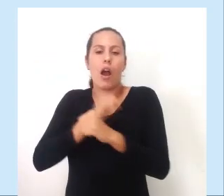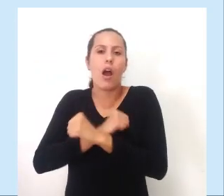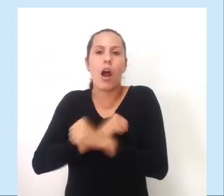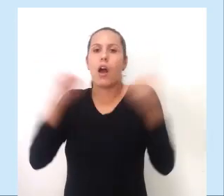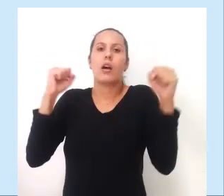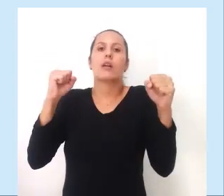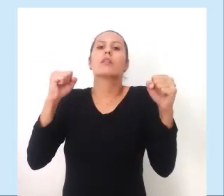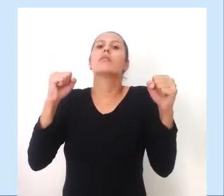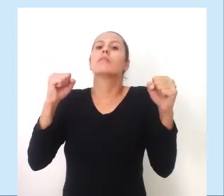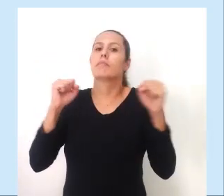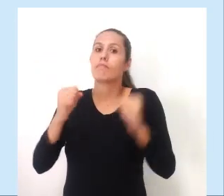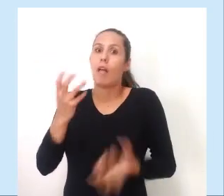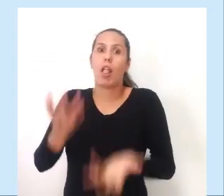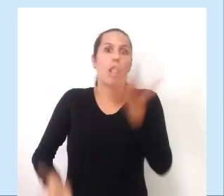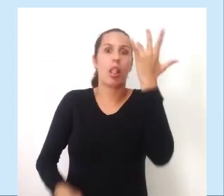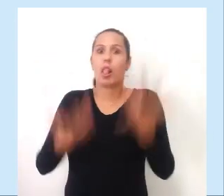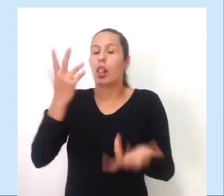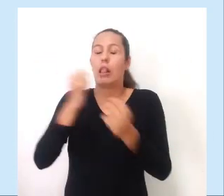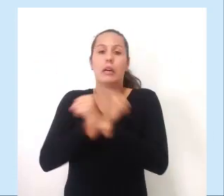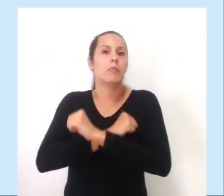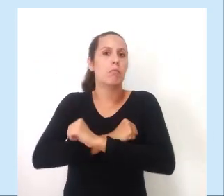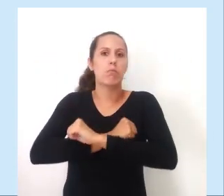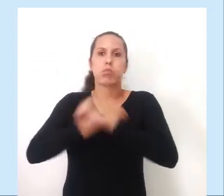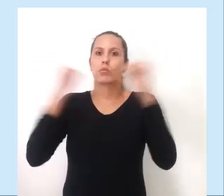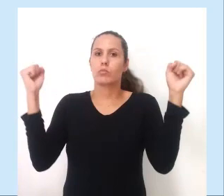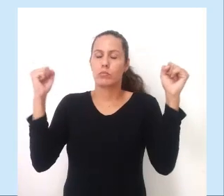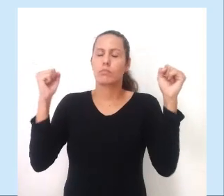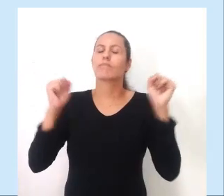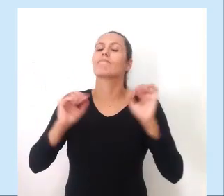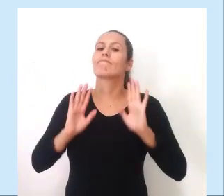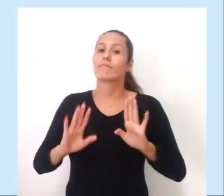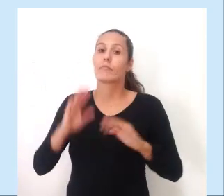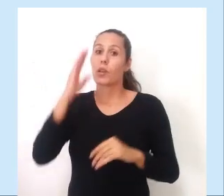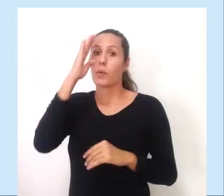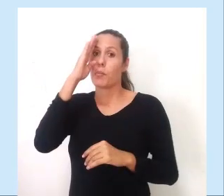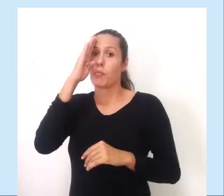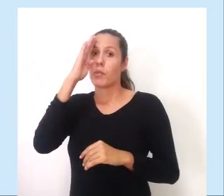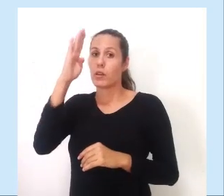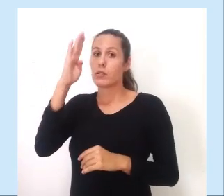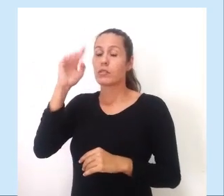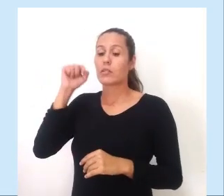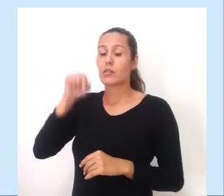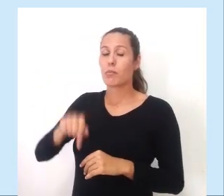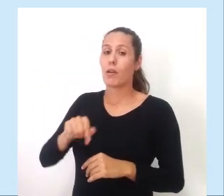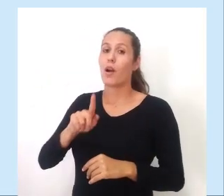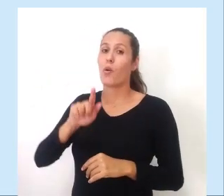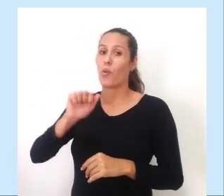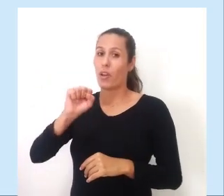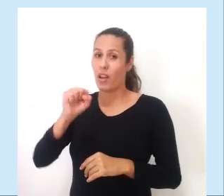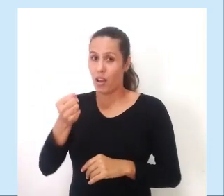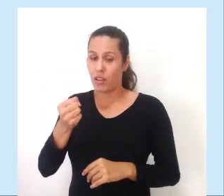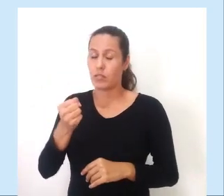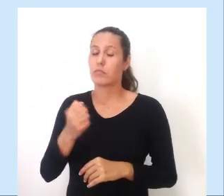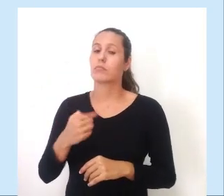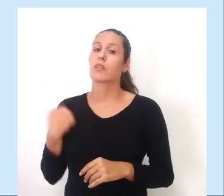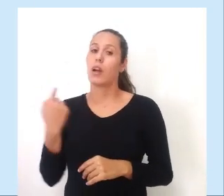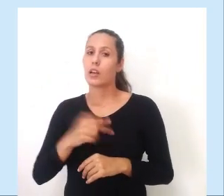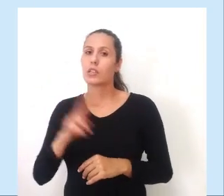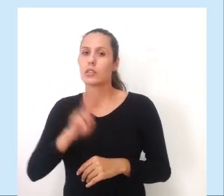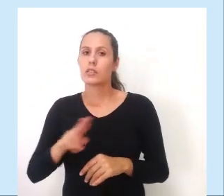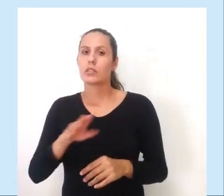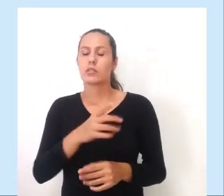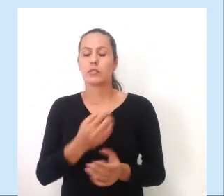combustão rapidamente, causando grandes explosões. O principal gás, onde a